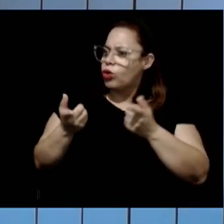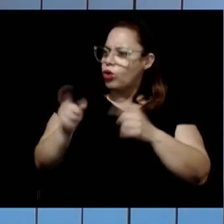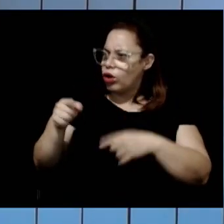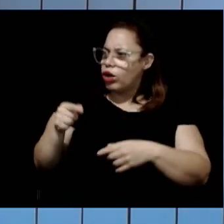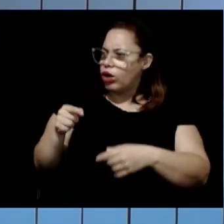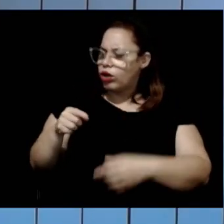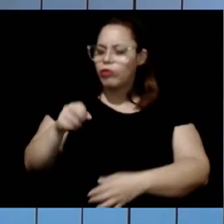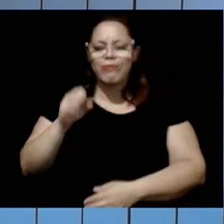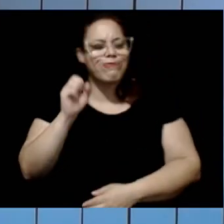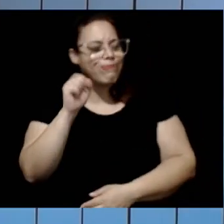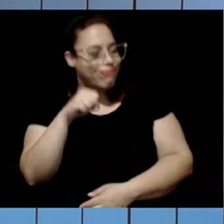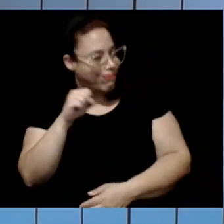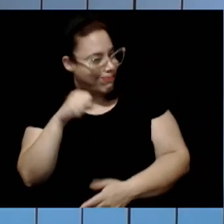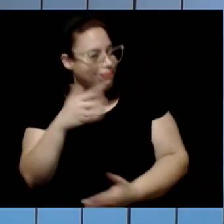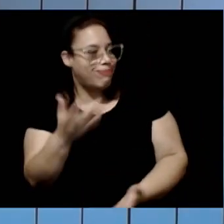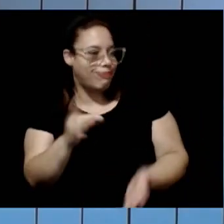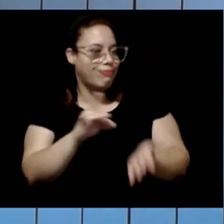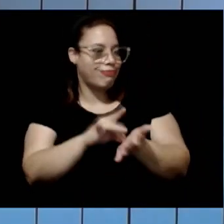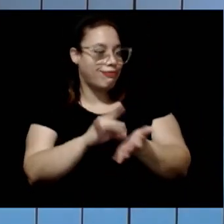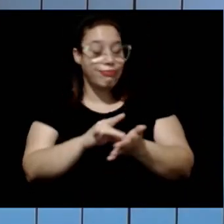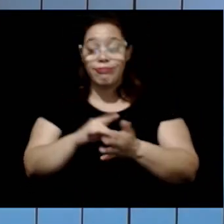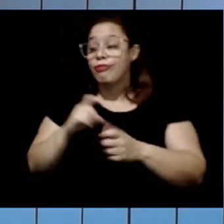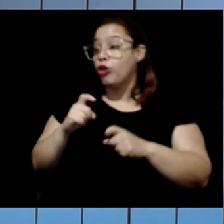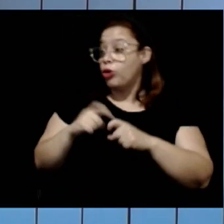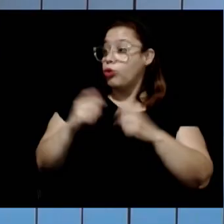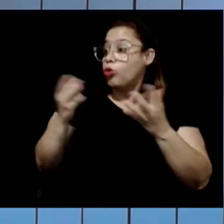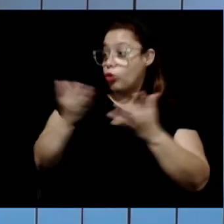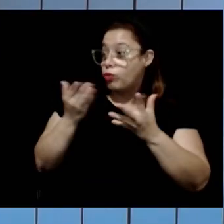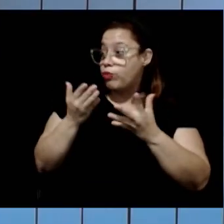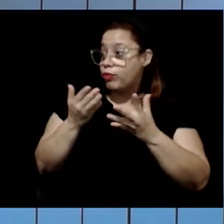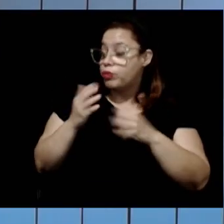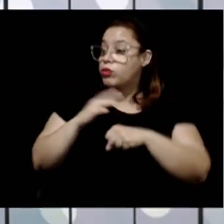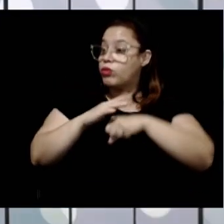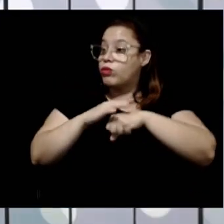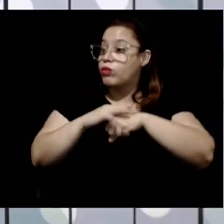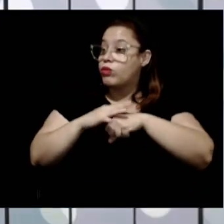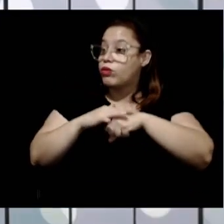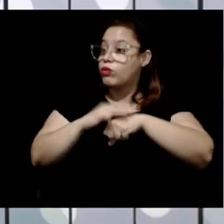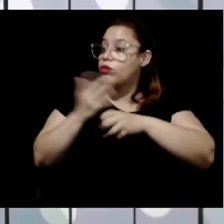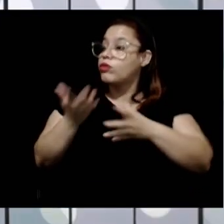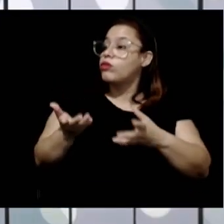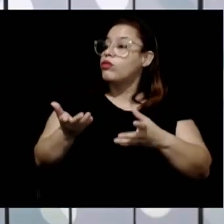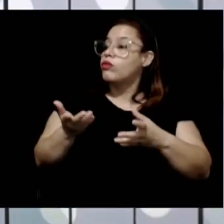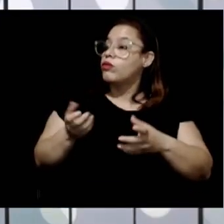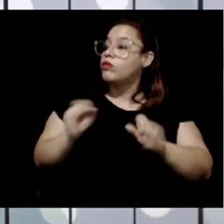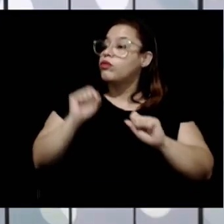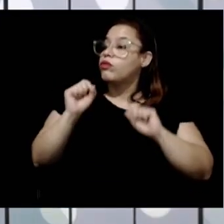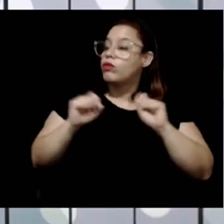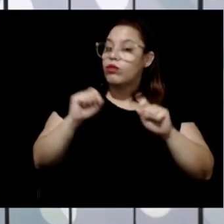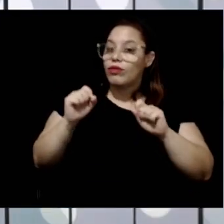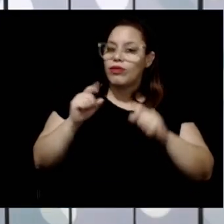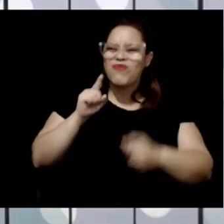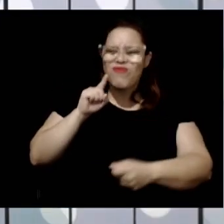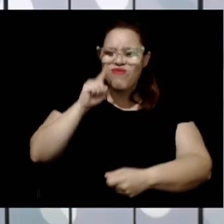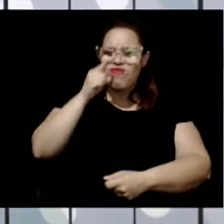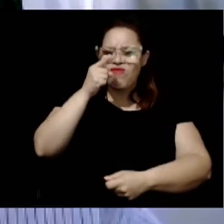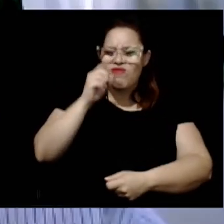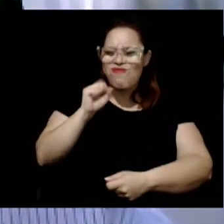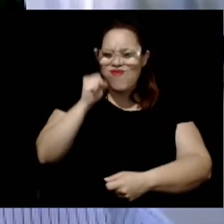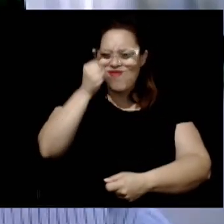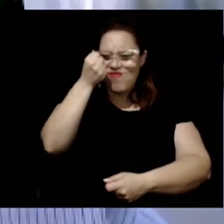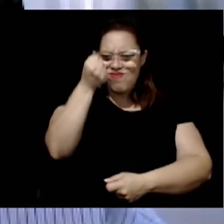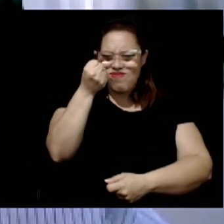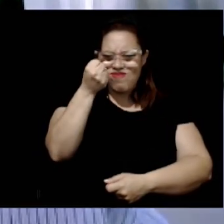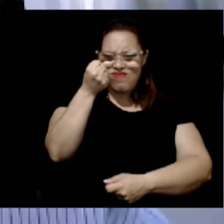dúvida. Doutor, agora, essas doenças, elas são consideradas graves?